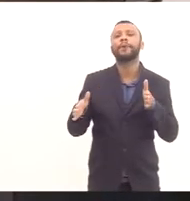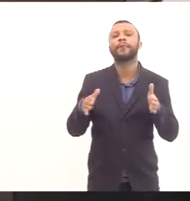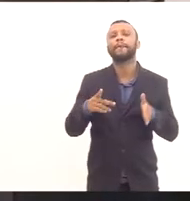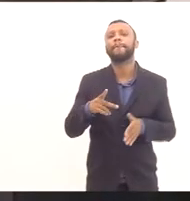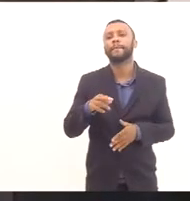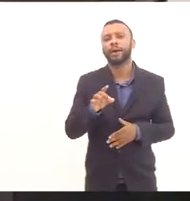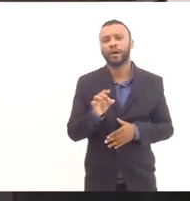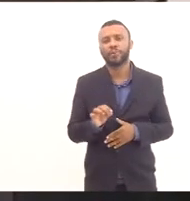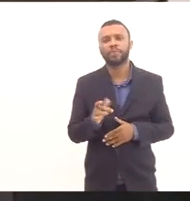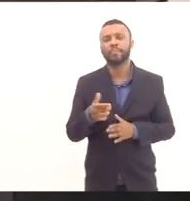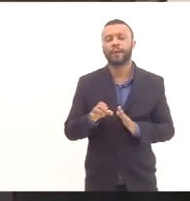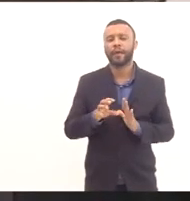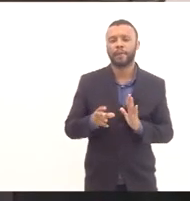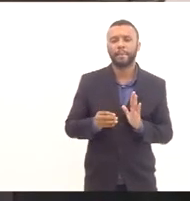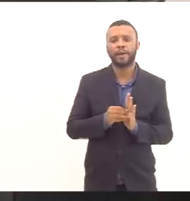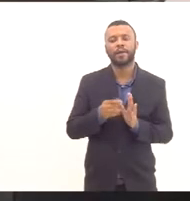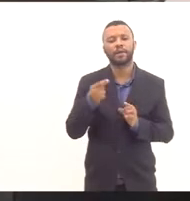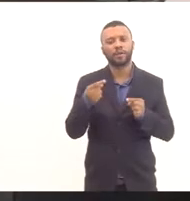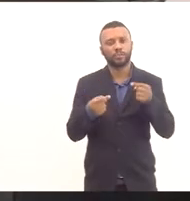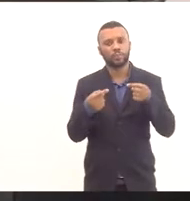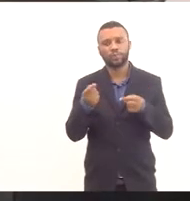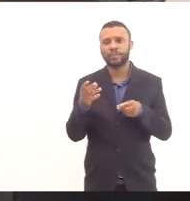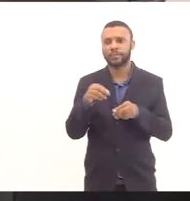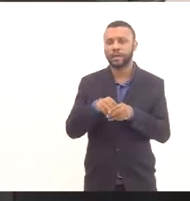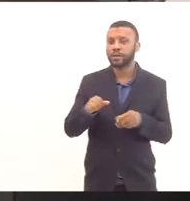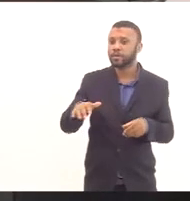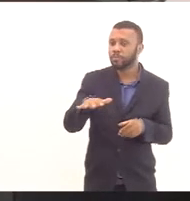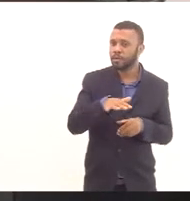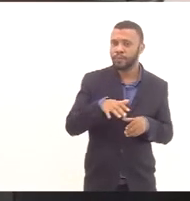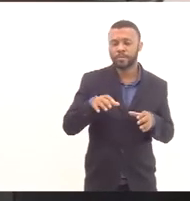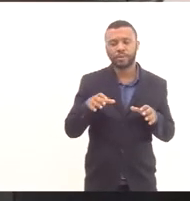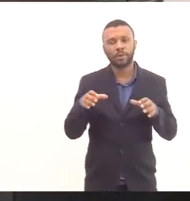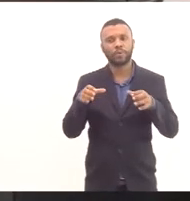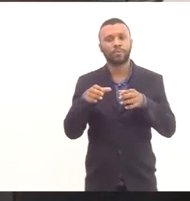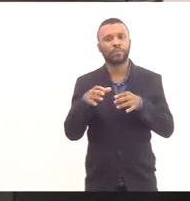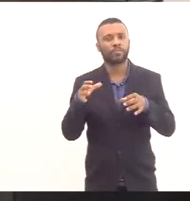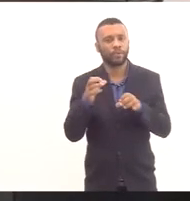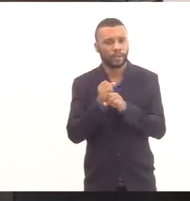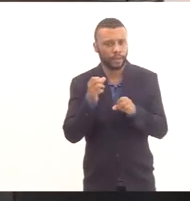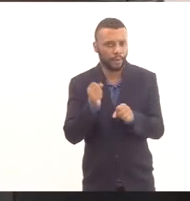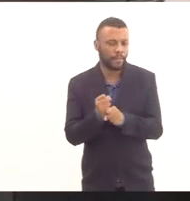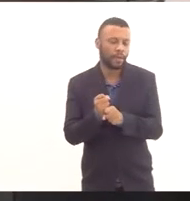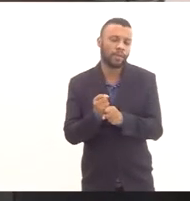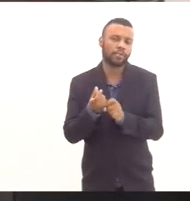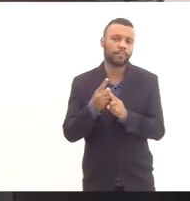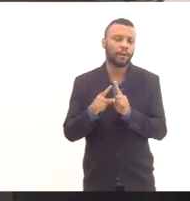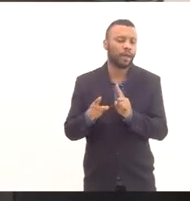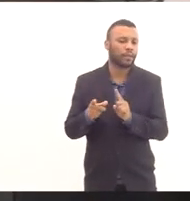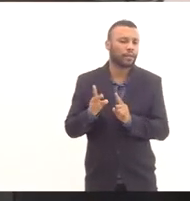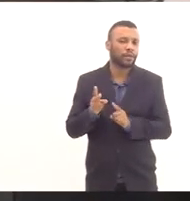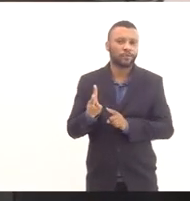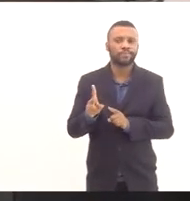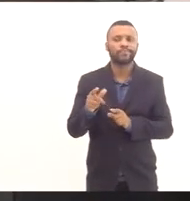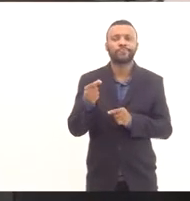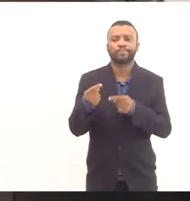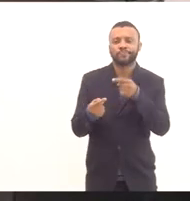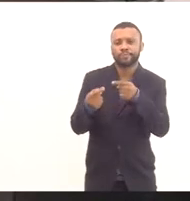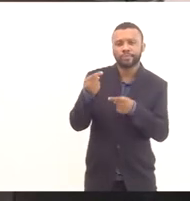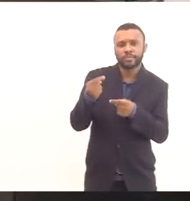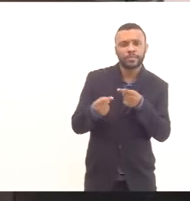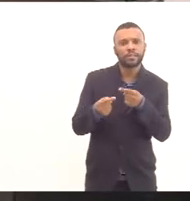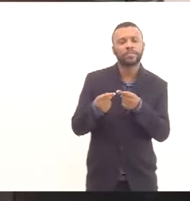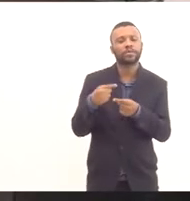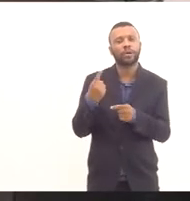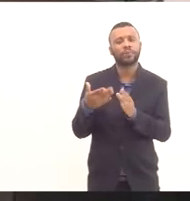tá discutindo no no âmbito da comissão de orçamento ainda mas assim que abram Assim menos a gente pode fazer individualmente nos